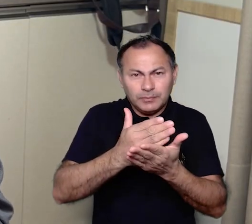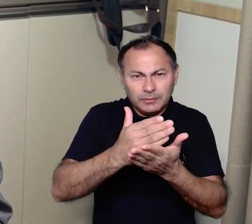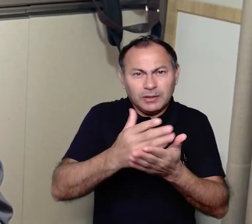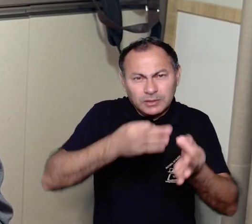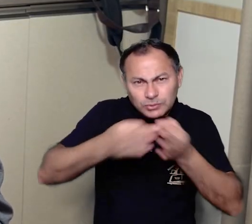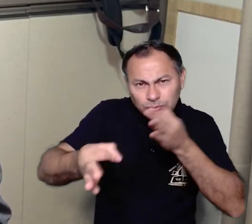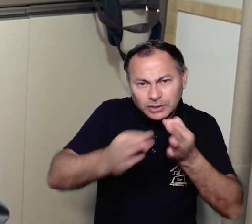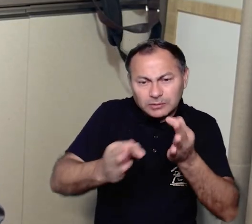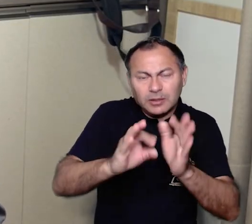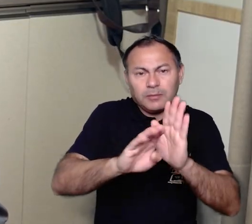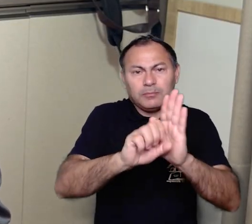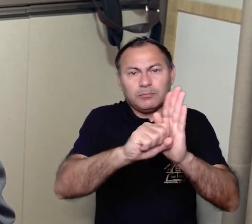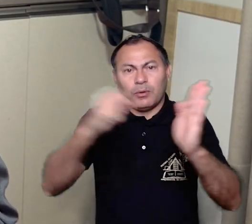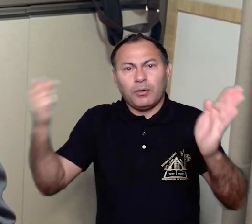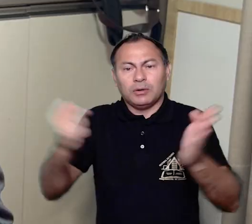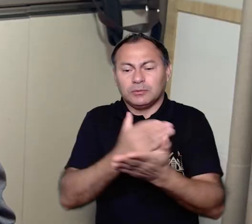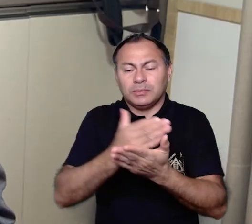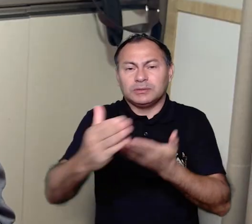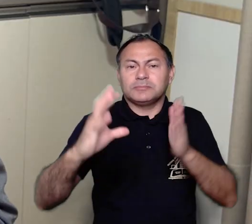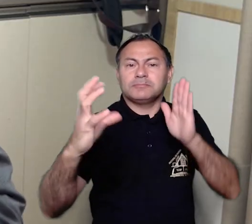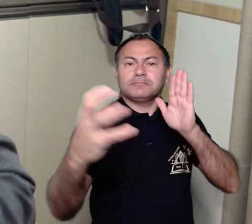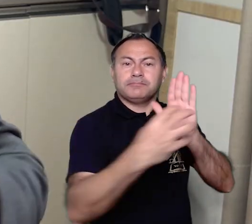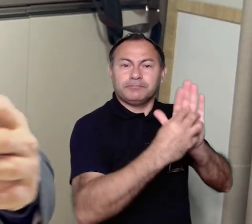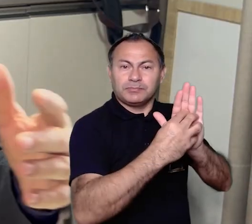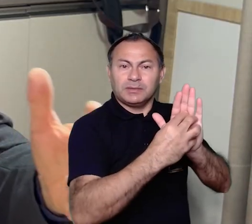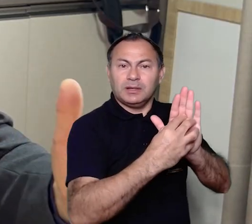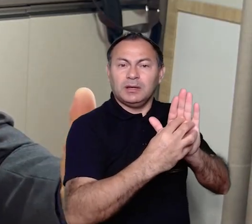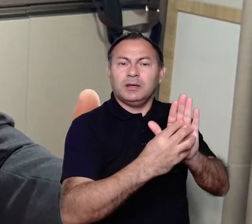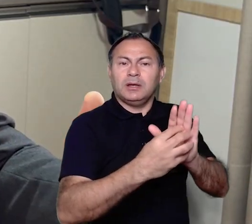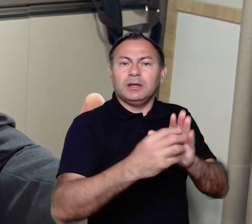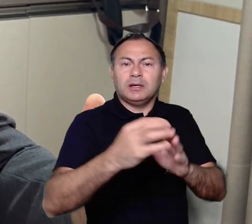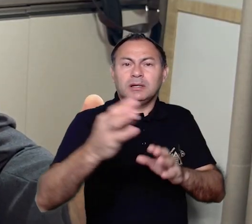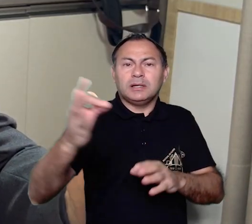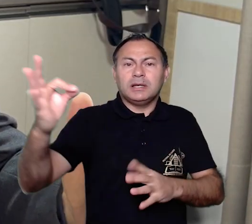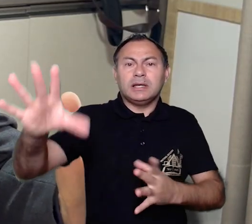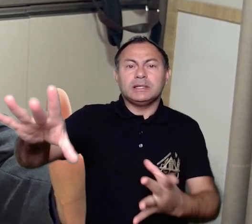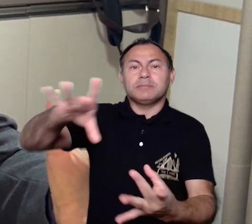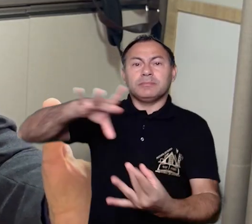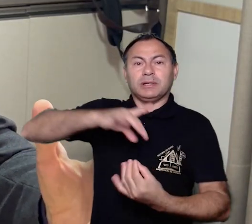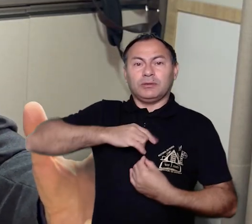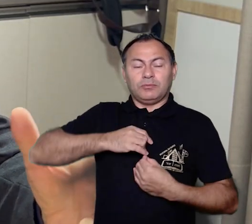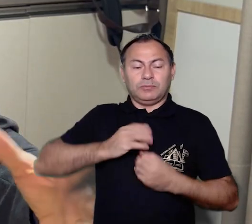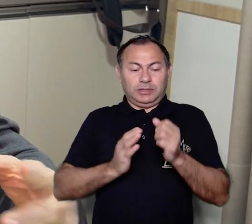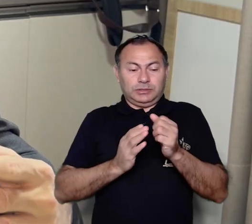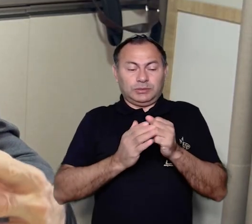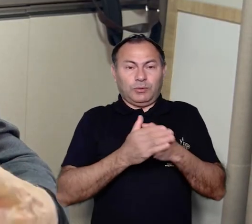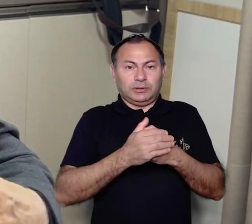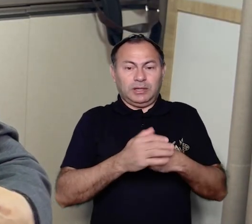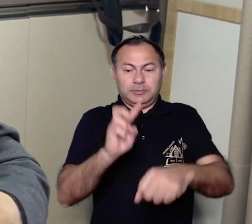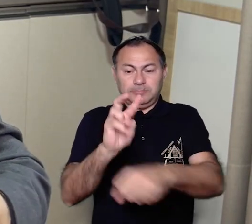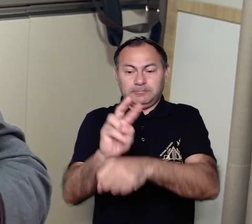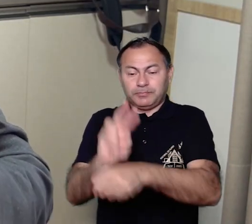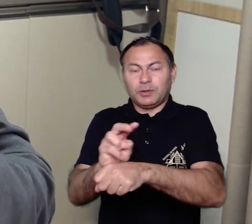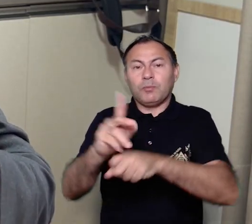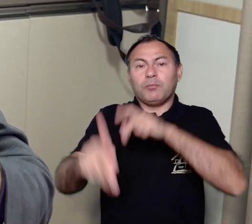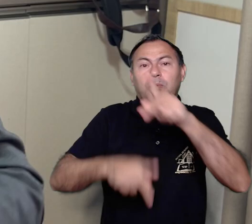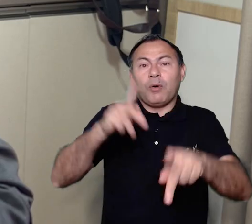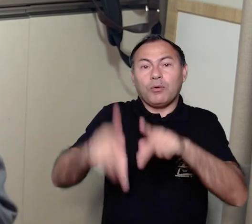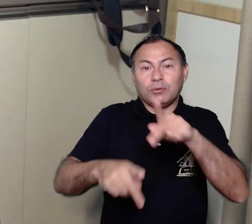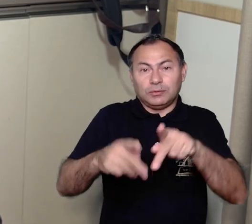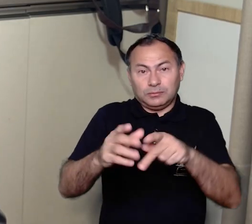a adquirir um simbolismo espiritual, o que era para esconder e proteger os